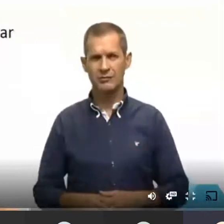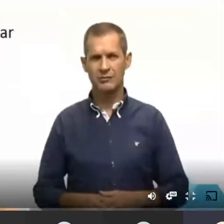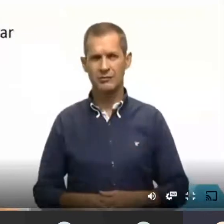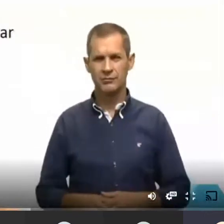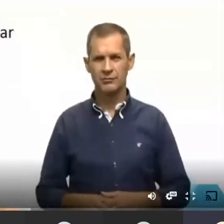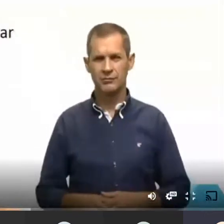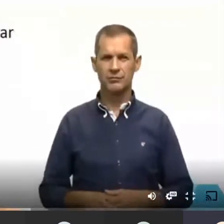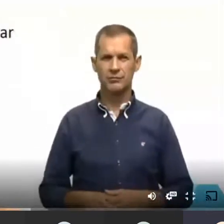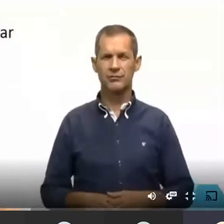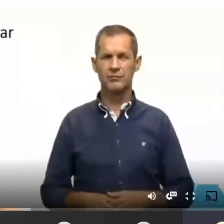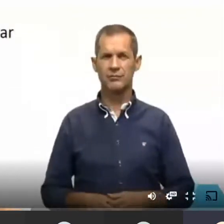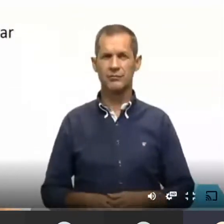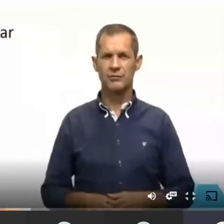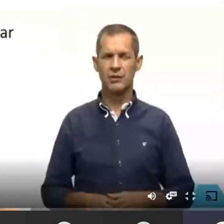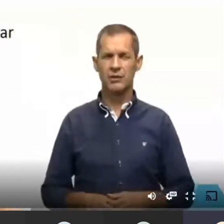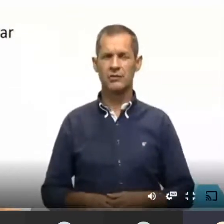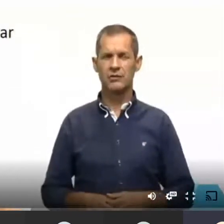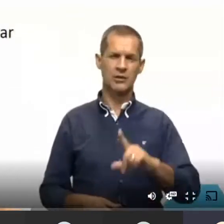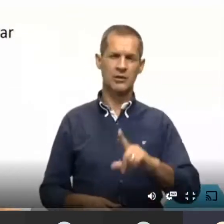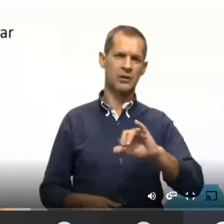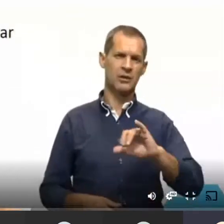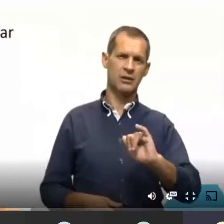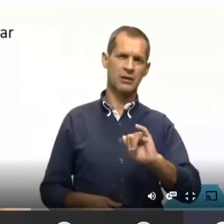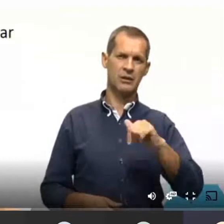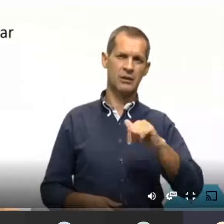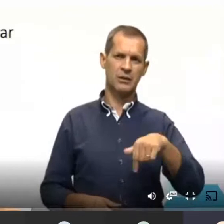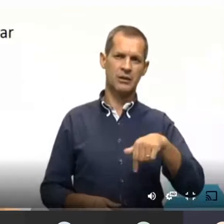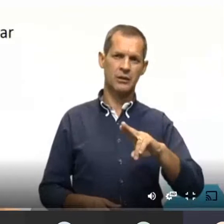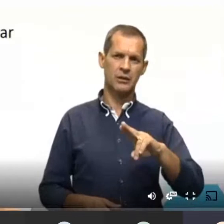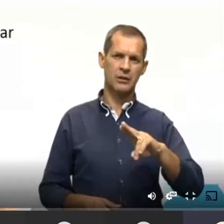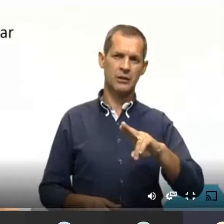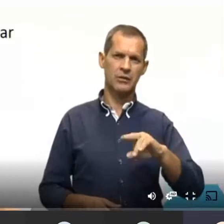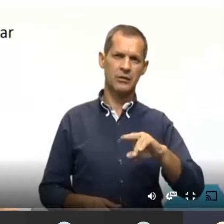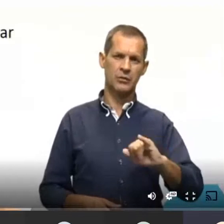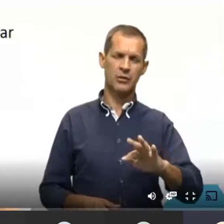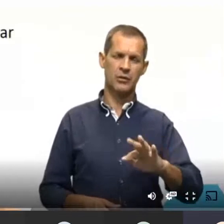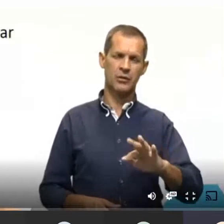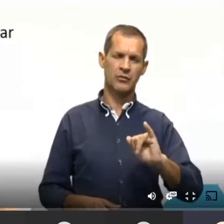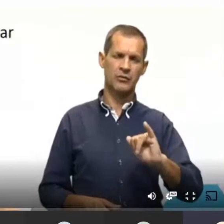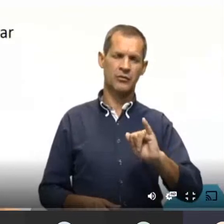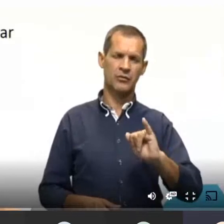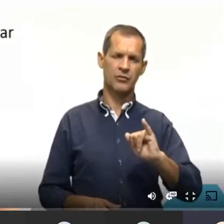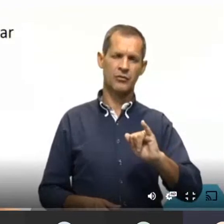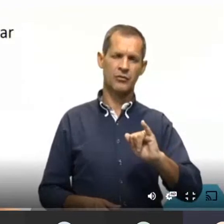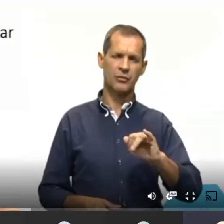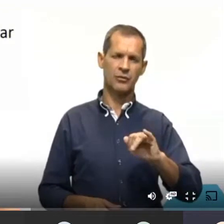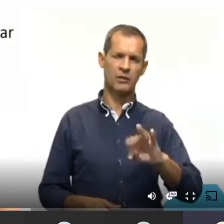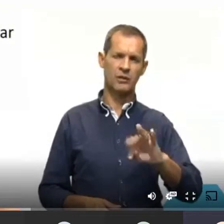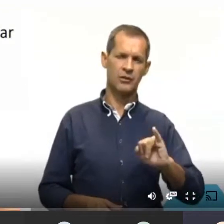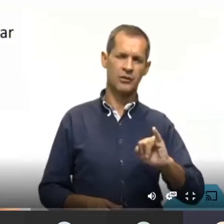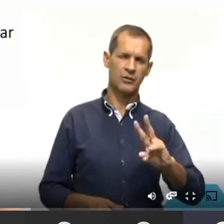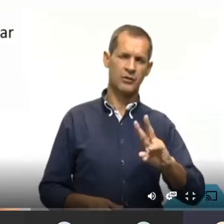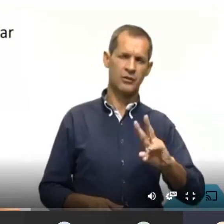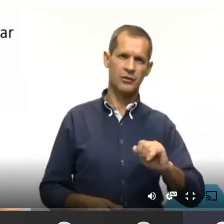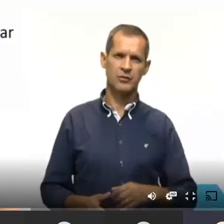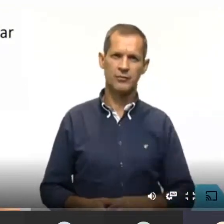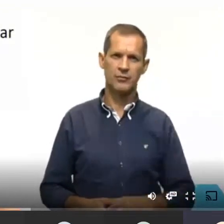de necrose de liquefação, né? Liquefativa.